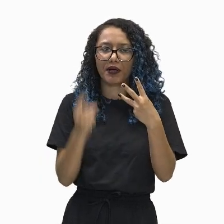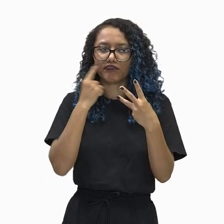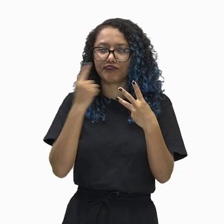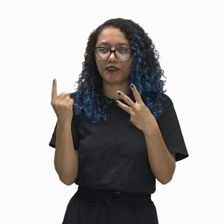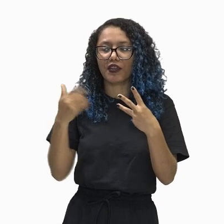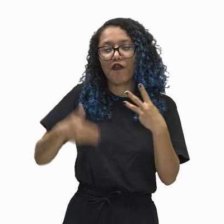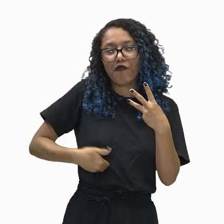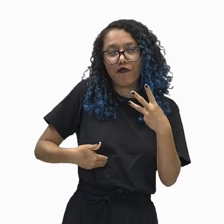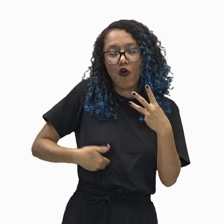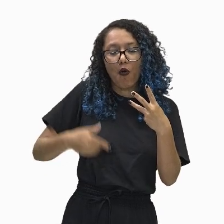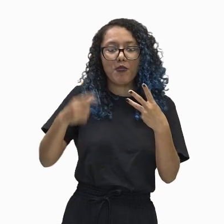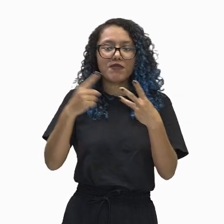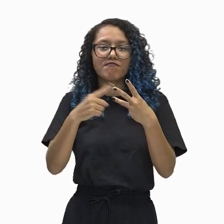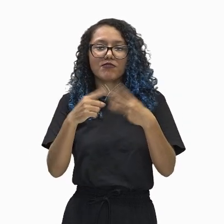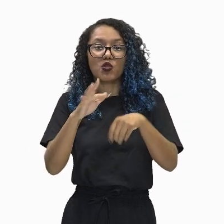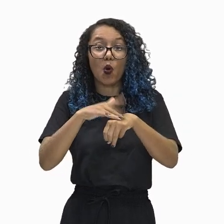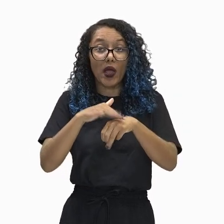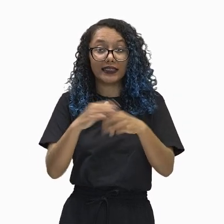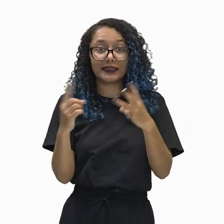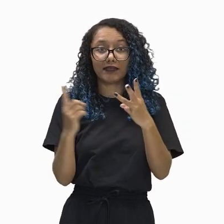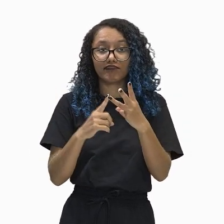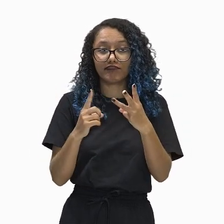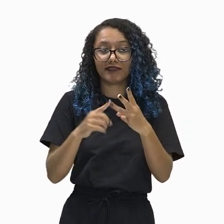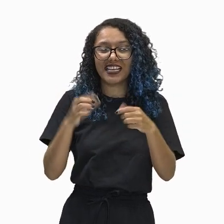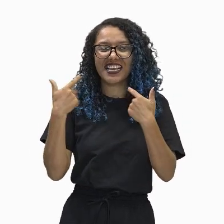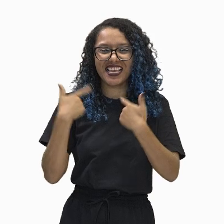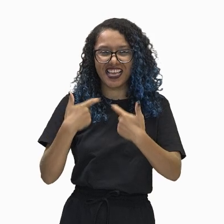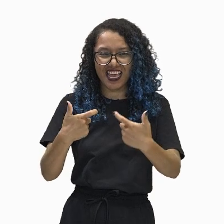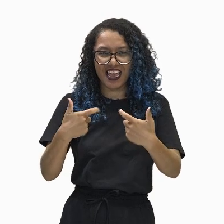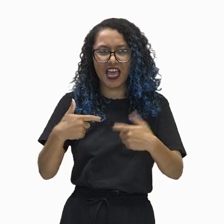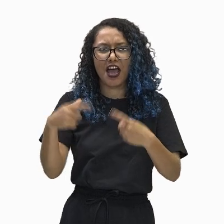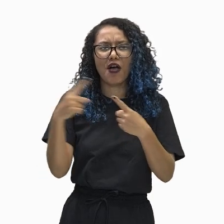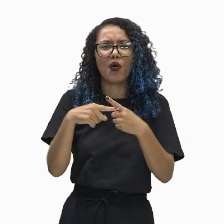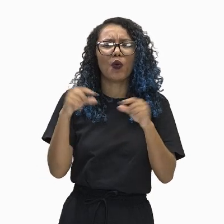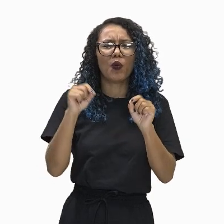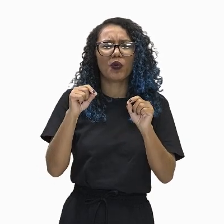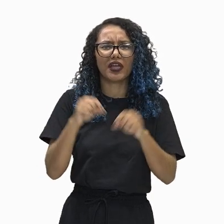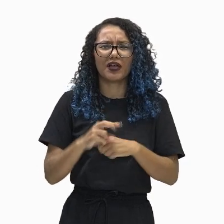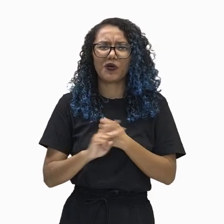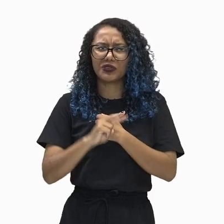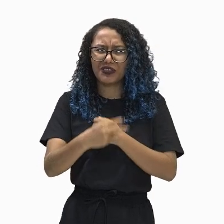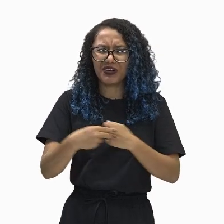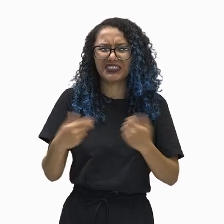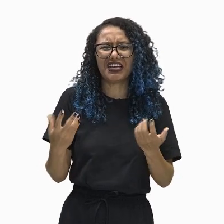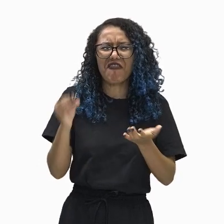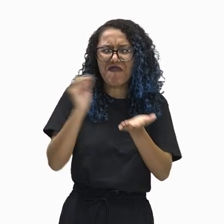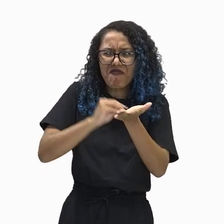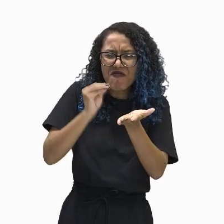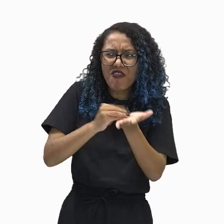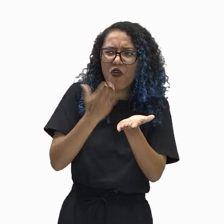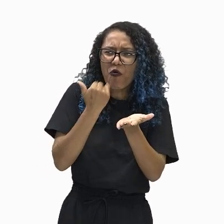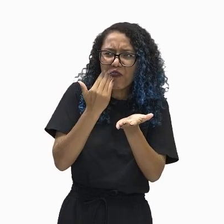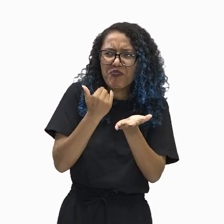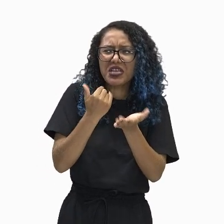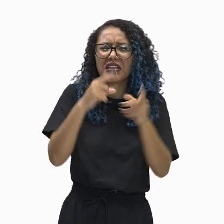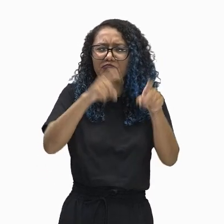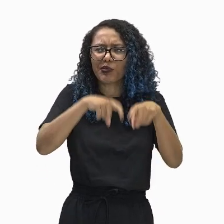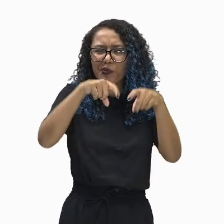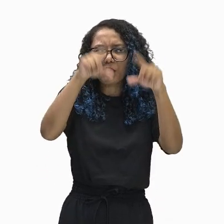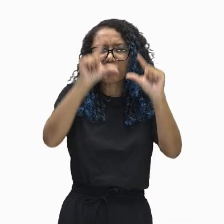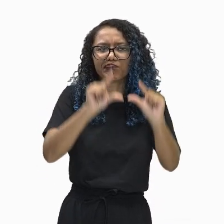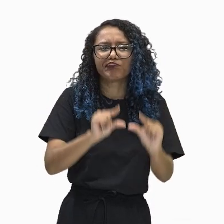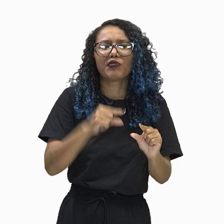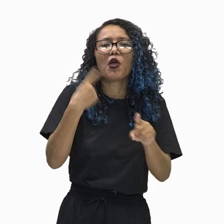guerra. A fome foi resultado da escassez de alimentos provocada pela redução da produção agrícola por